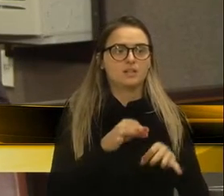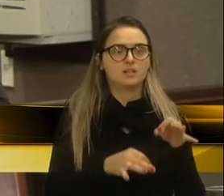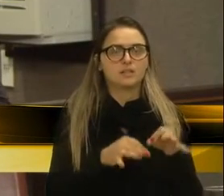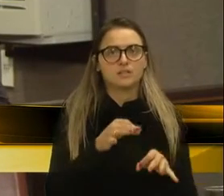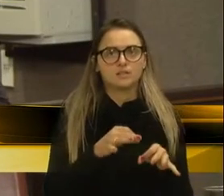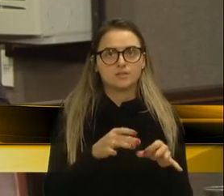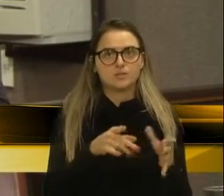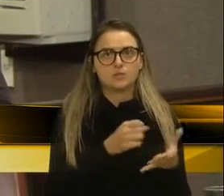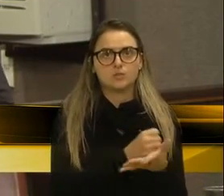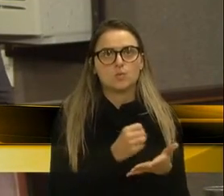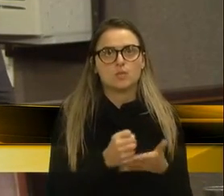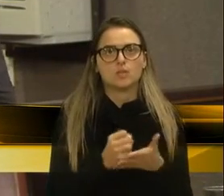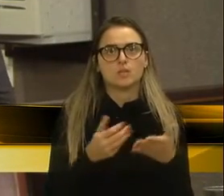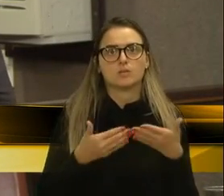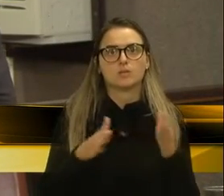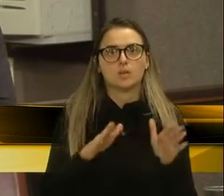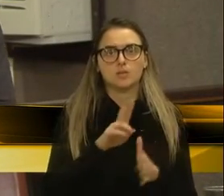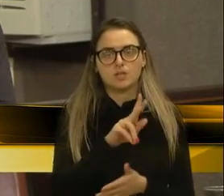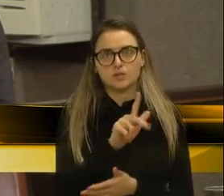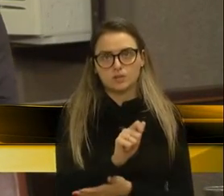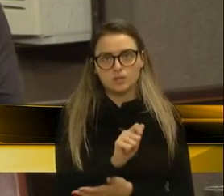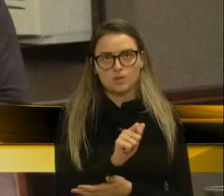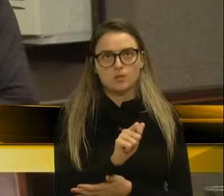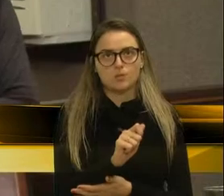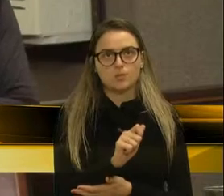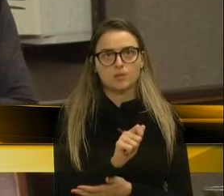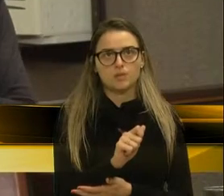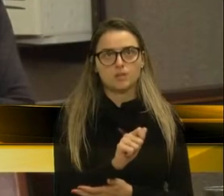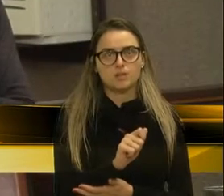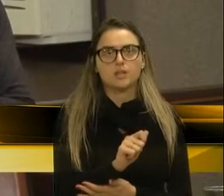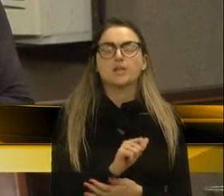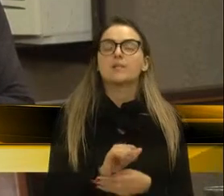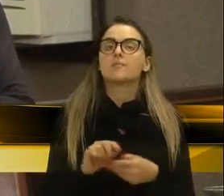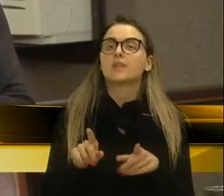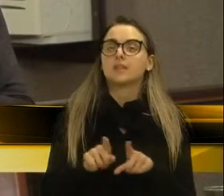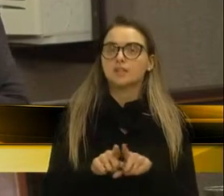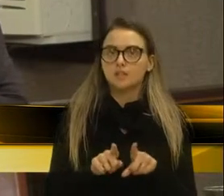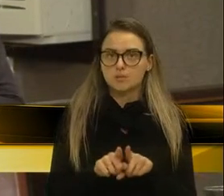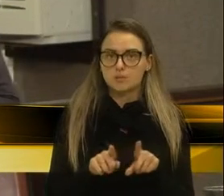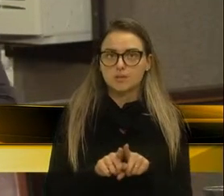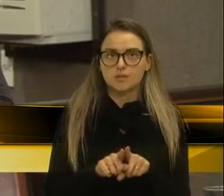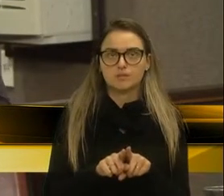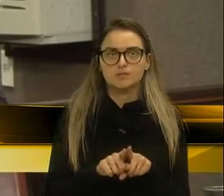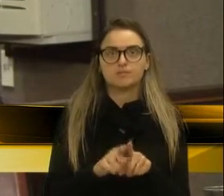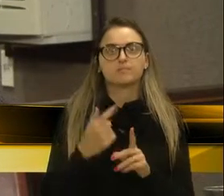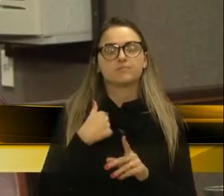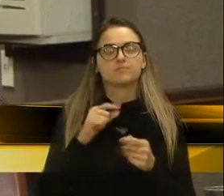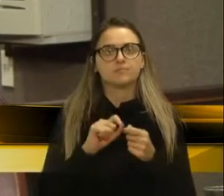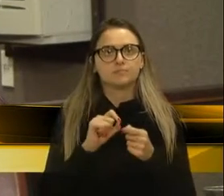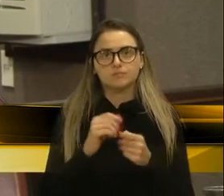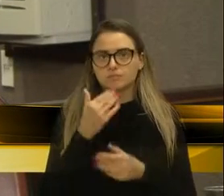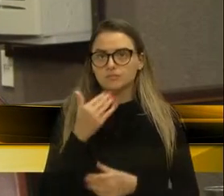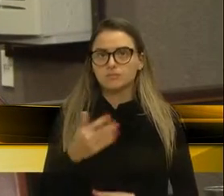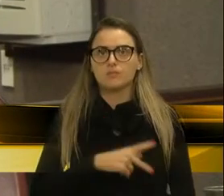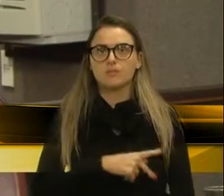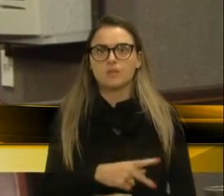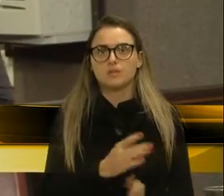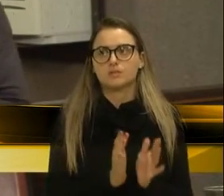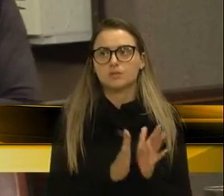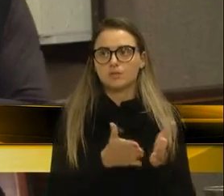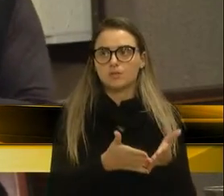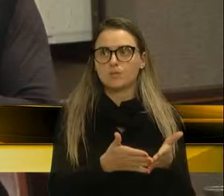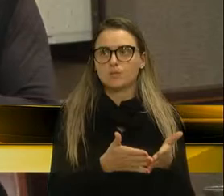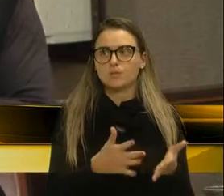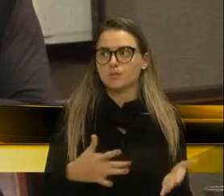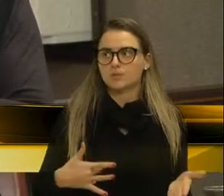o contrato da abertura da UPA, do postão. E além do mais, e aqui eu vou fazer um apelo ao presidente da Comissão de Saúde,